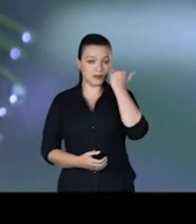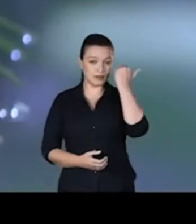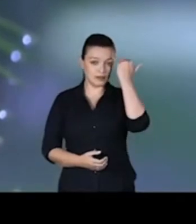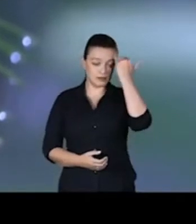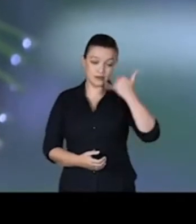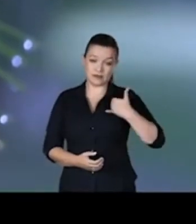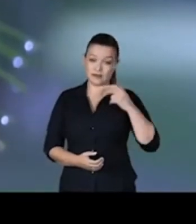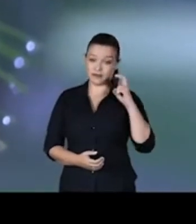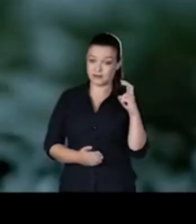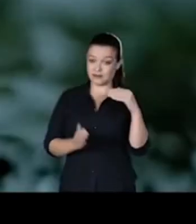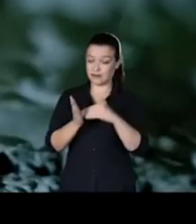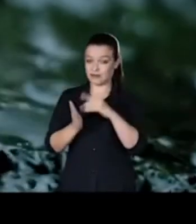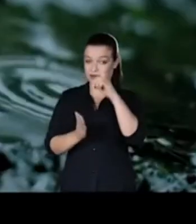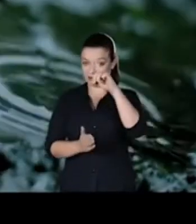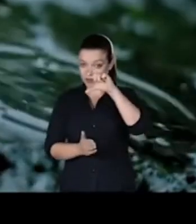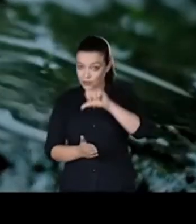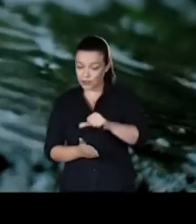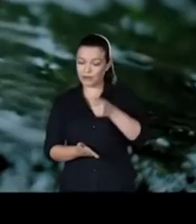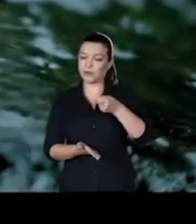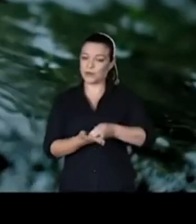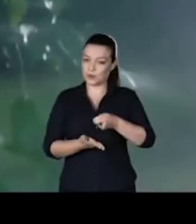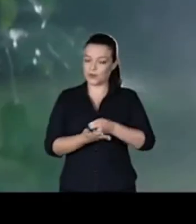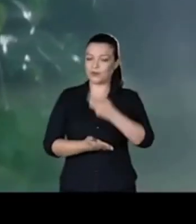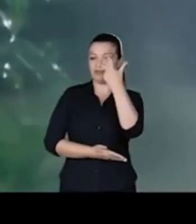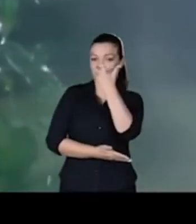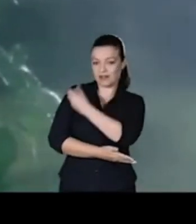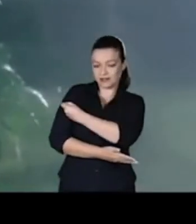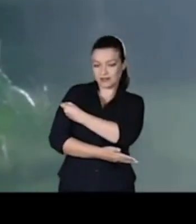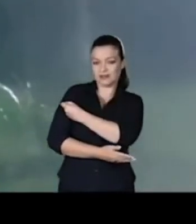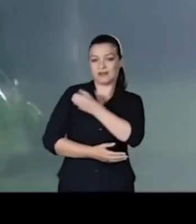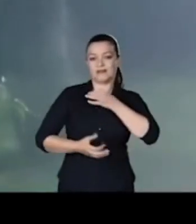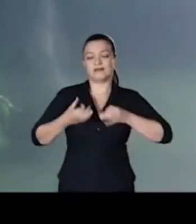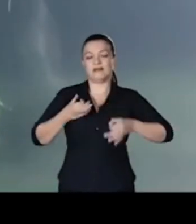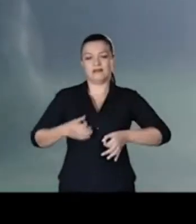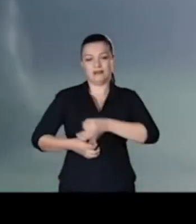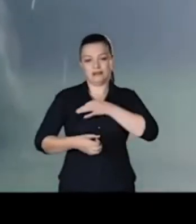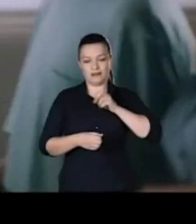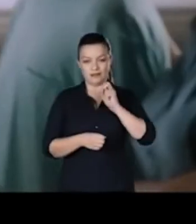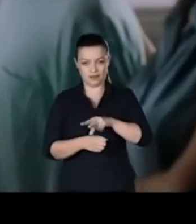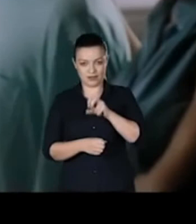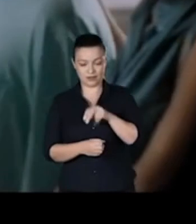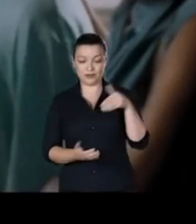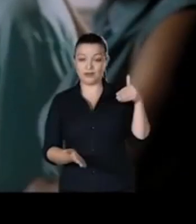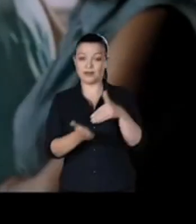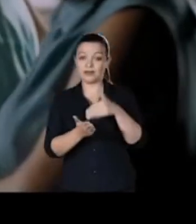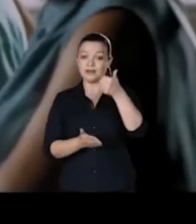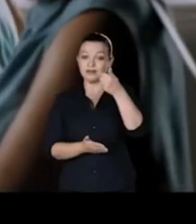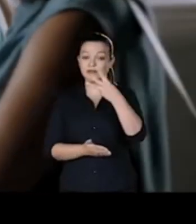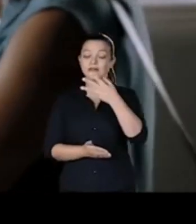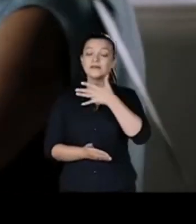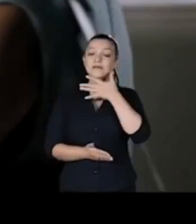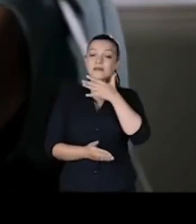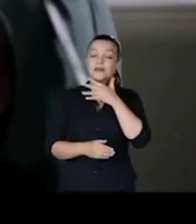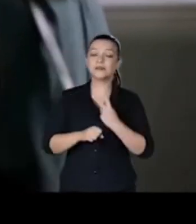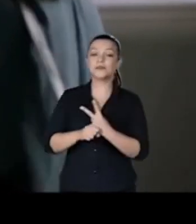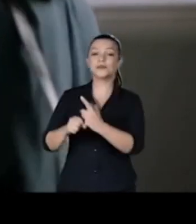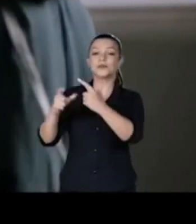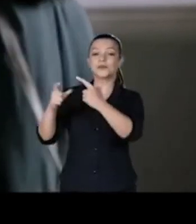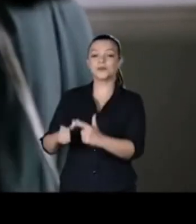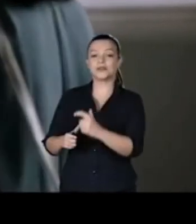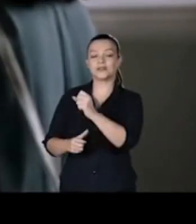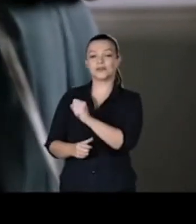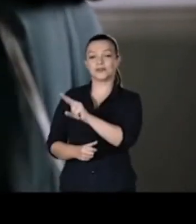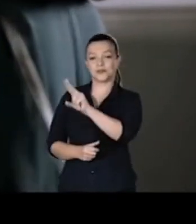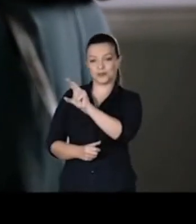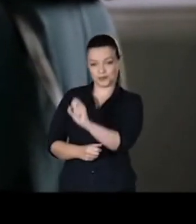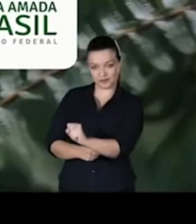Crianças e adolescentes de 5 a 19 anos devem ser vacinadas contra o sarampo. Até 13 de março, procure uma